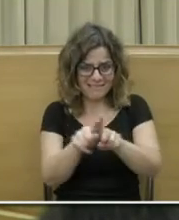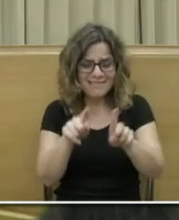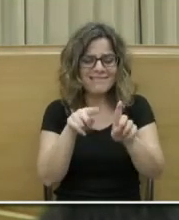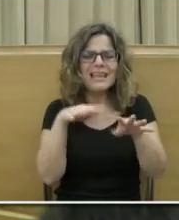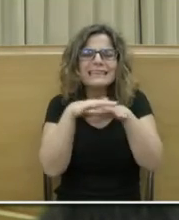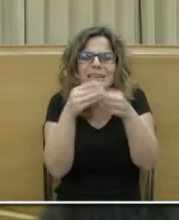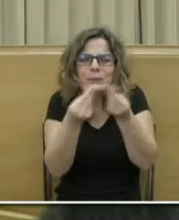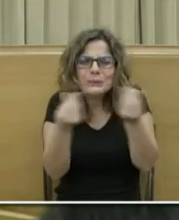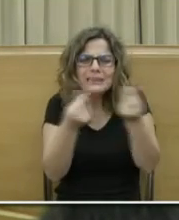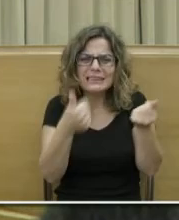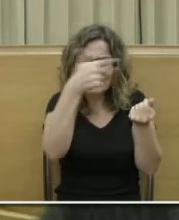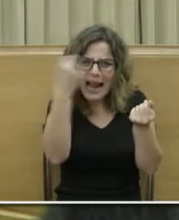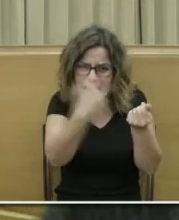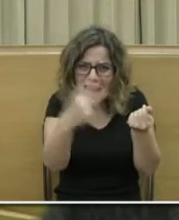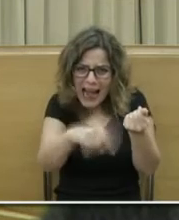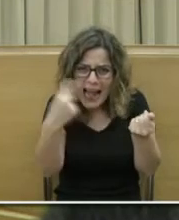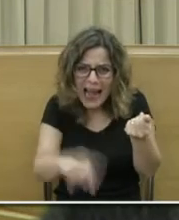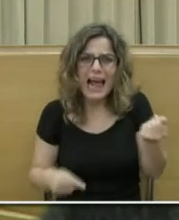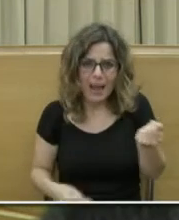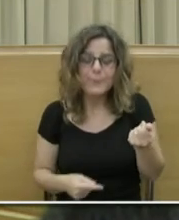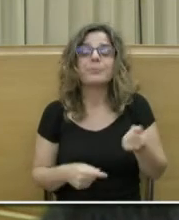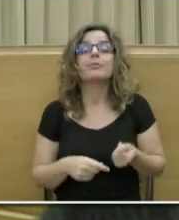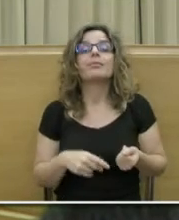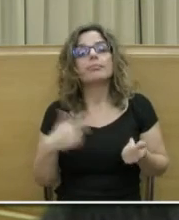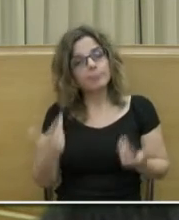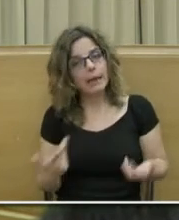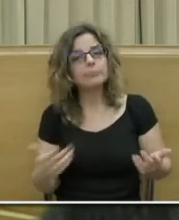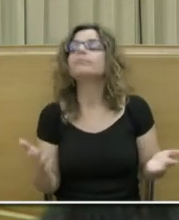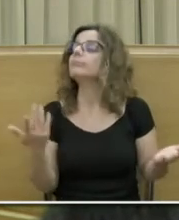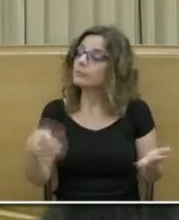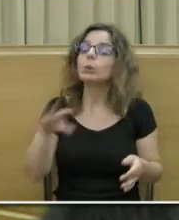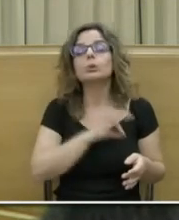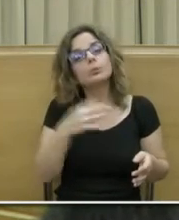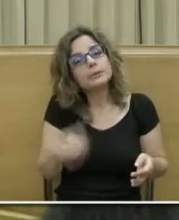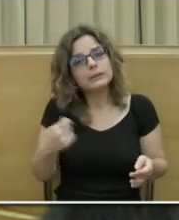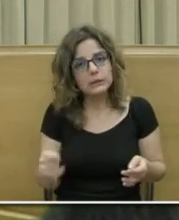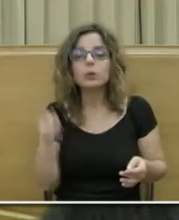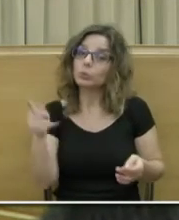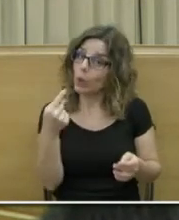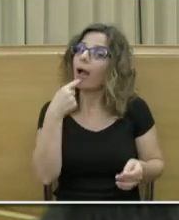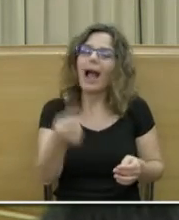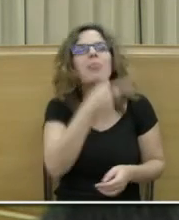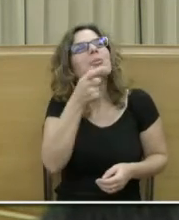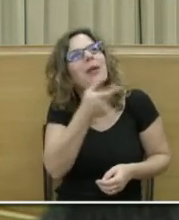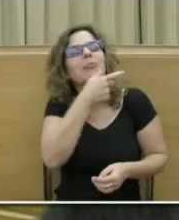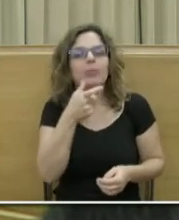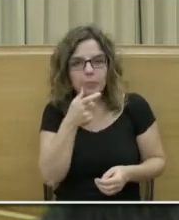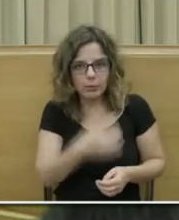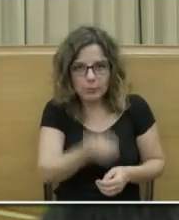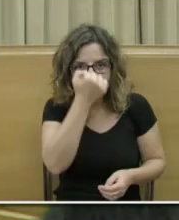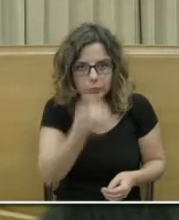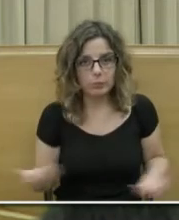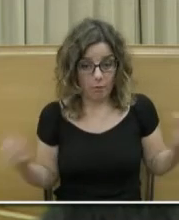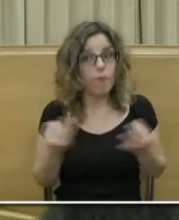E por isso, Sr. Presidente, para além de, naturalmente, censurar mais esta promessa não cumprida desta